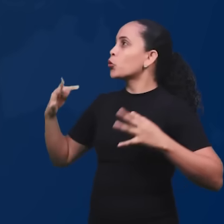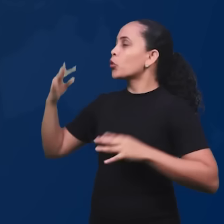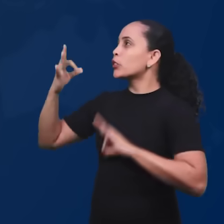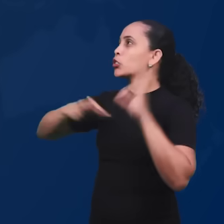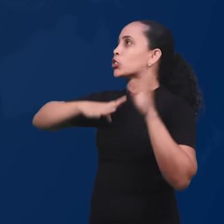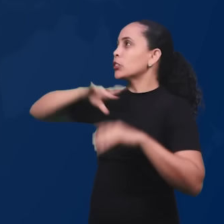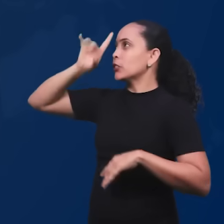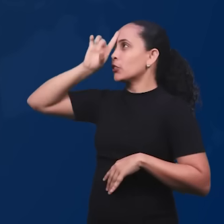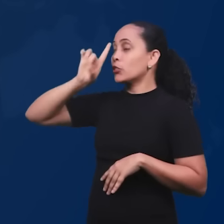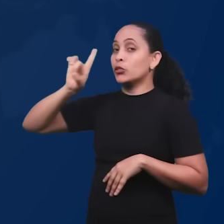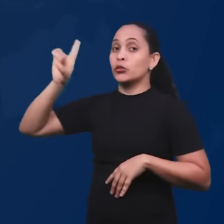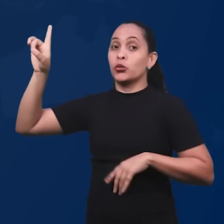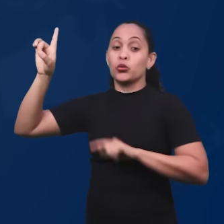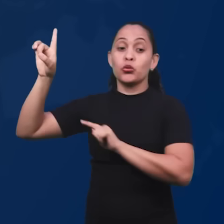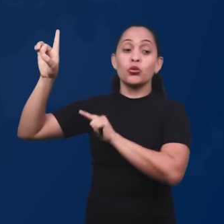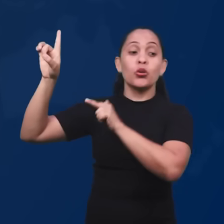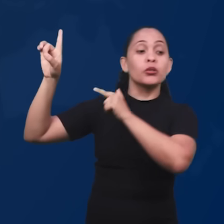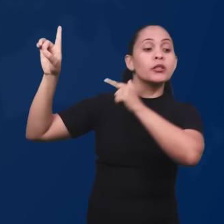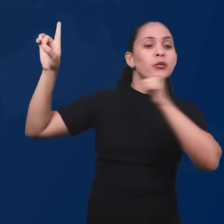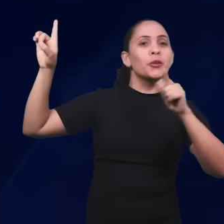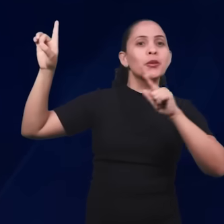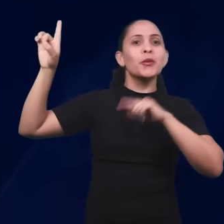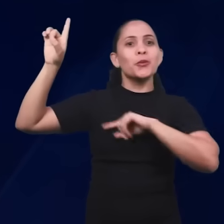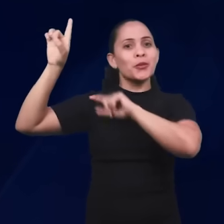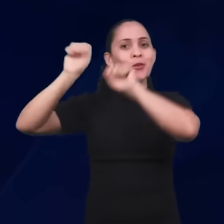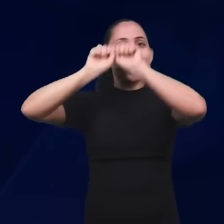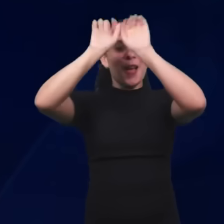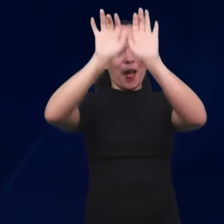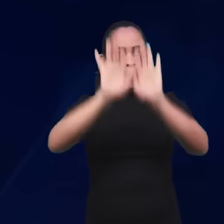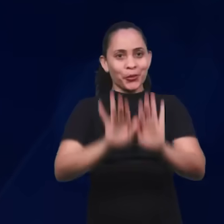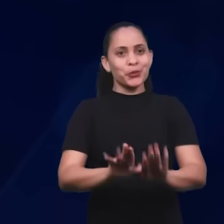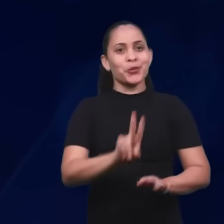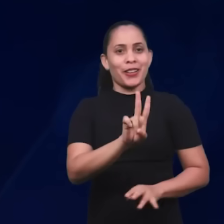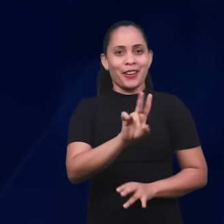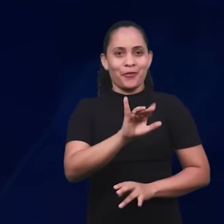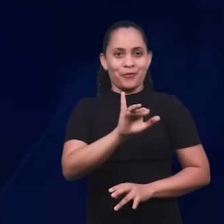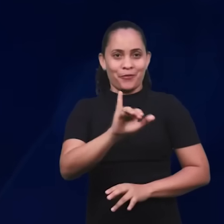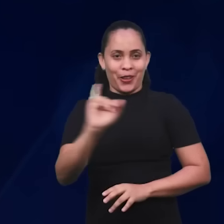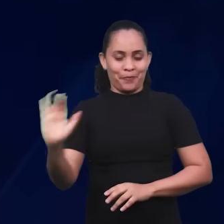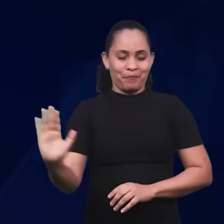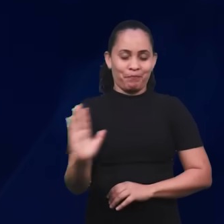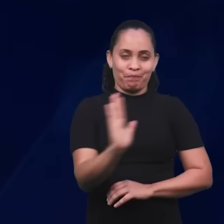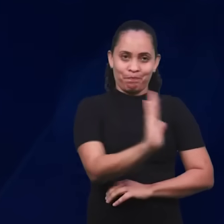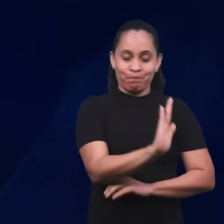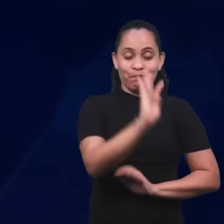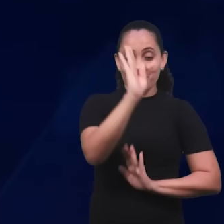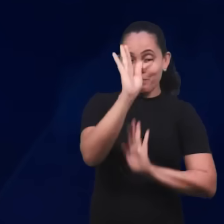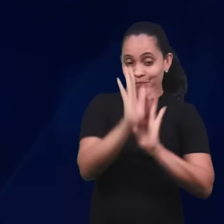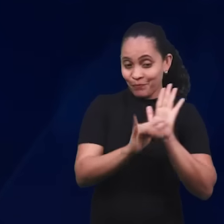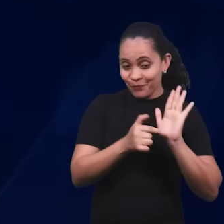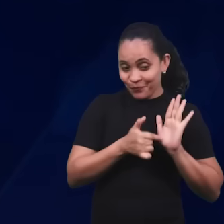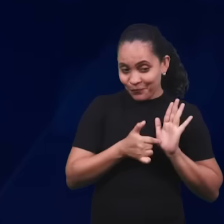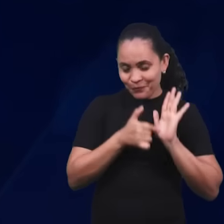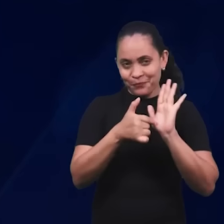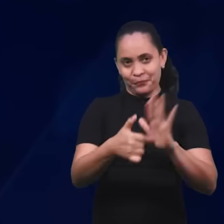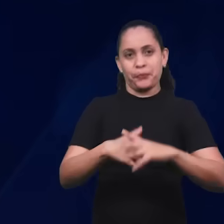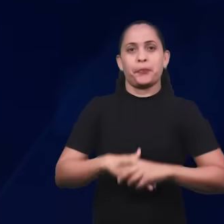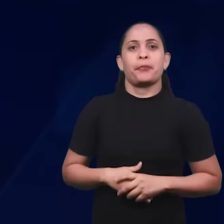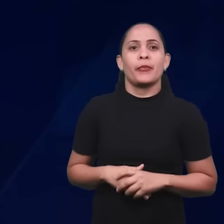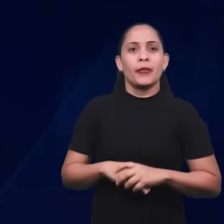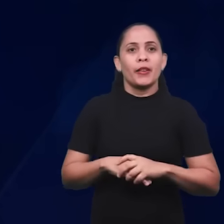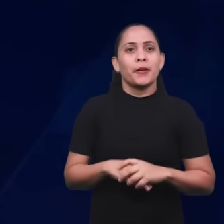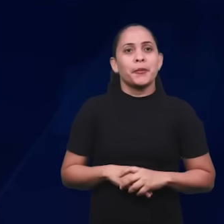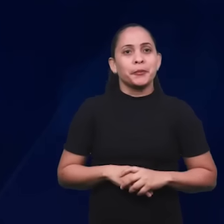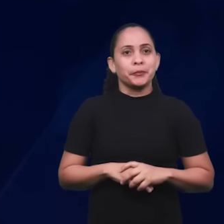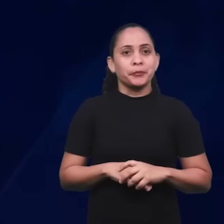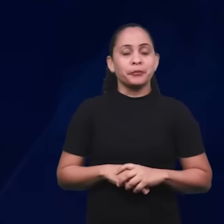essas coisas vos serão acrescentadas. Meus amados, esse texto ele foi